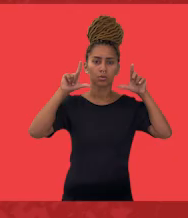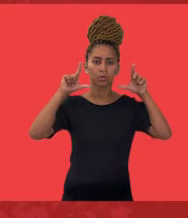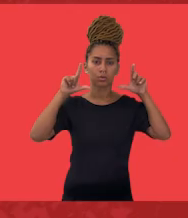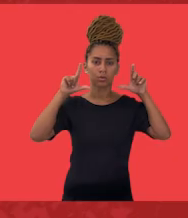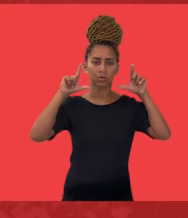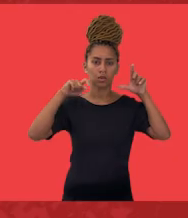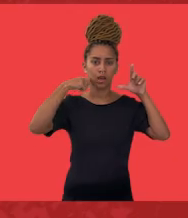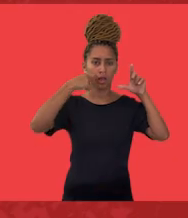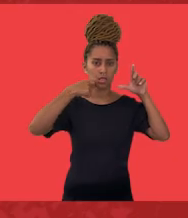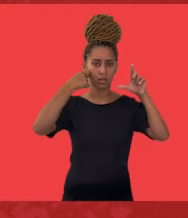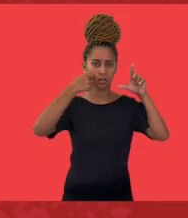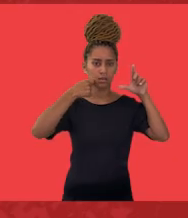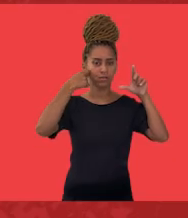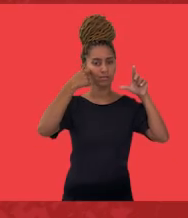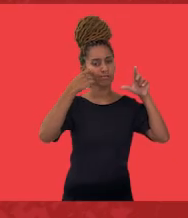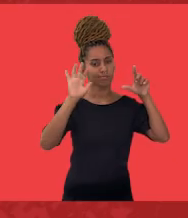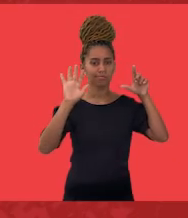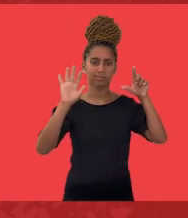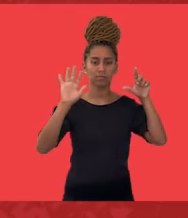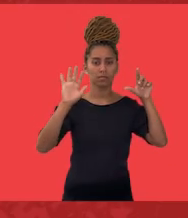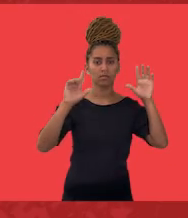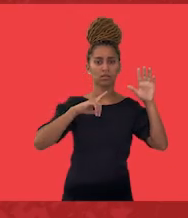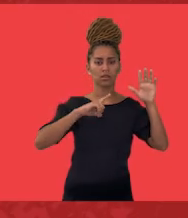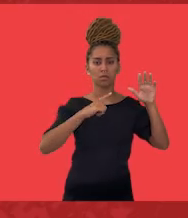Ópera 314.